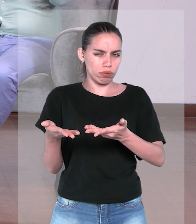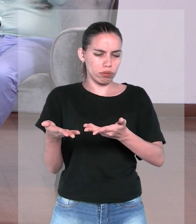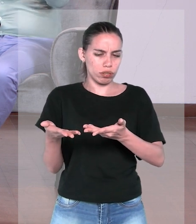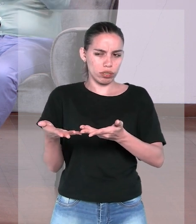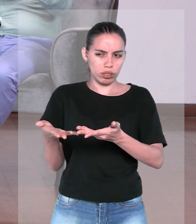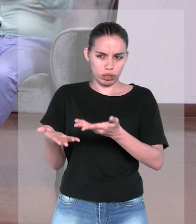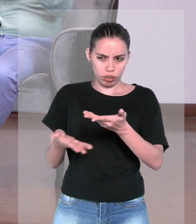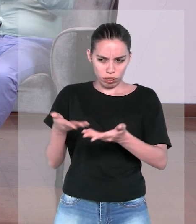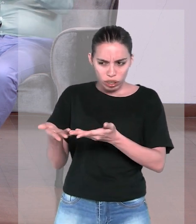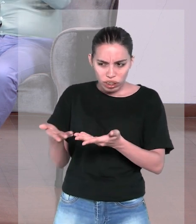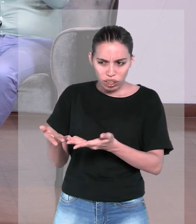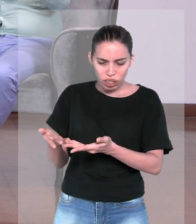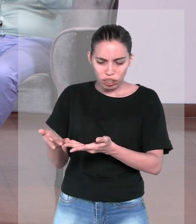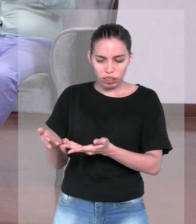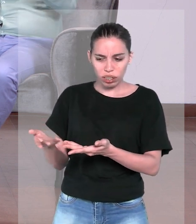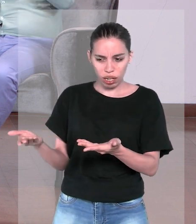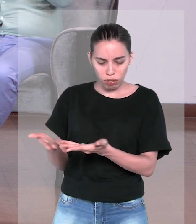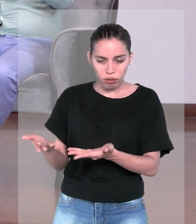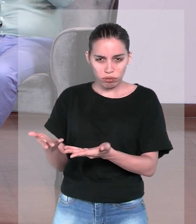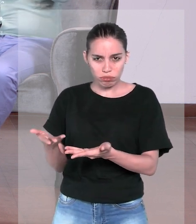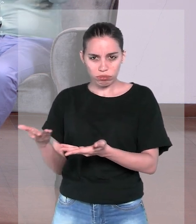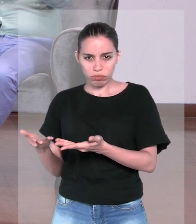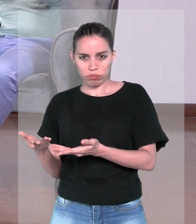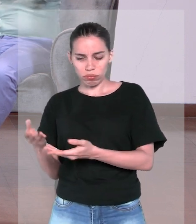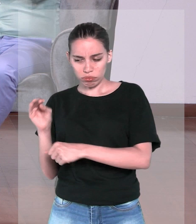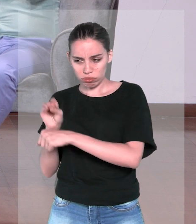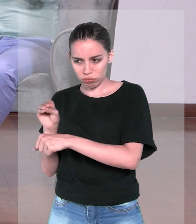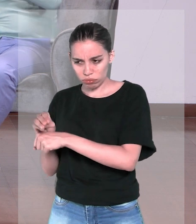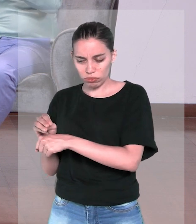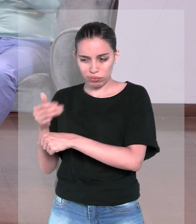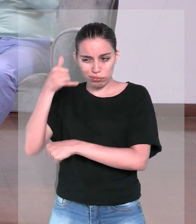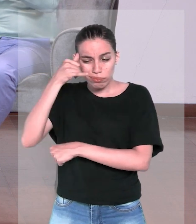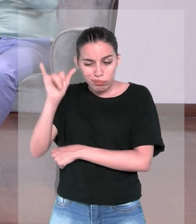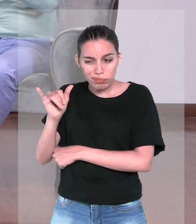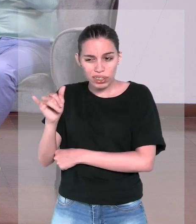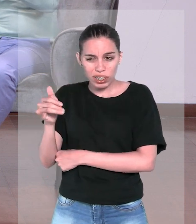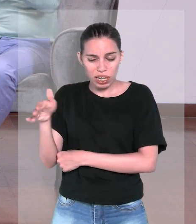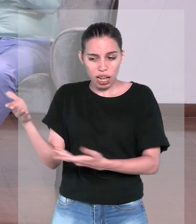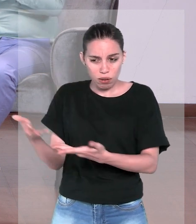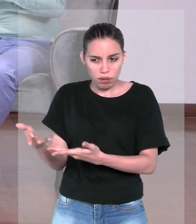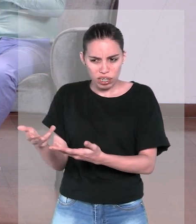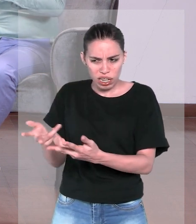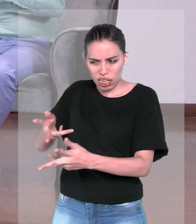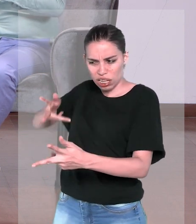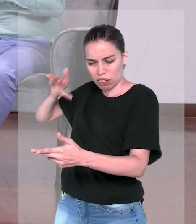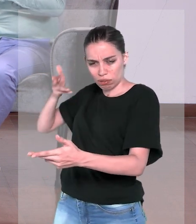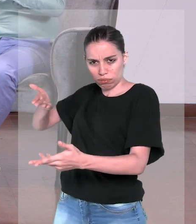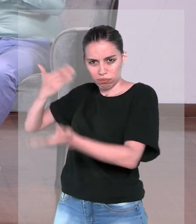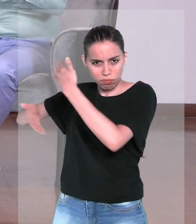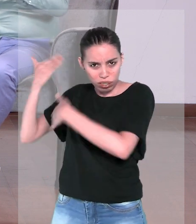e filmar, e com capacidade de matar, filmar e se matar. Porque isso é uma outra